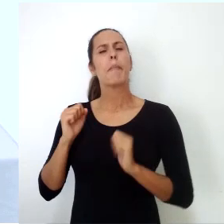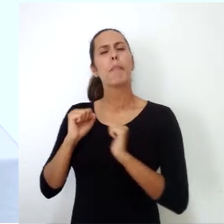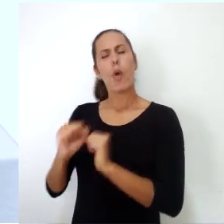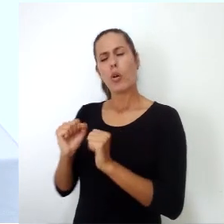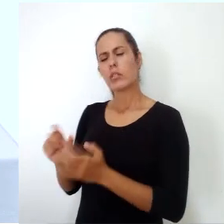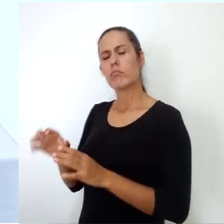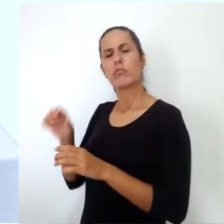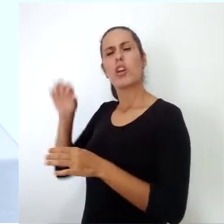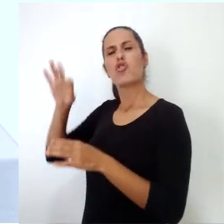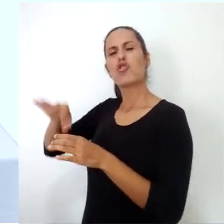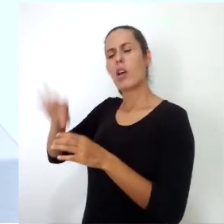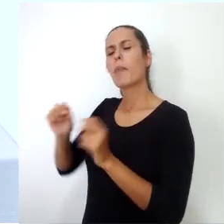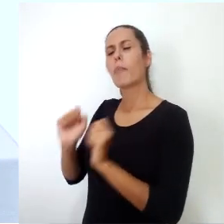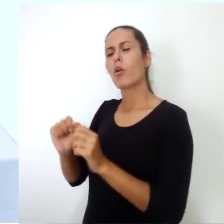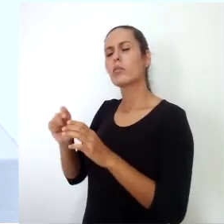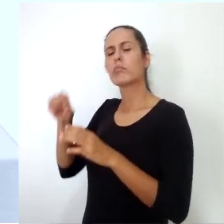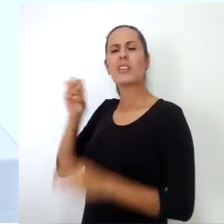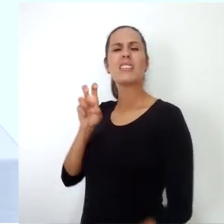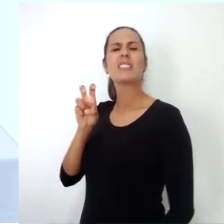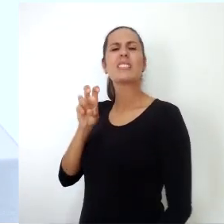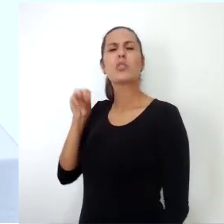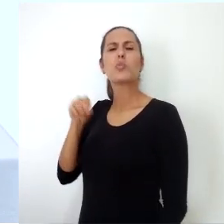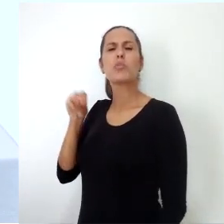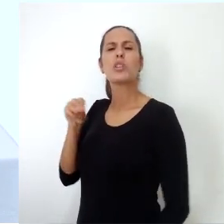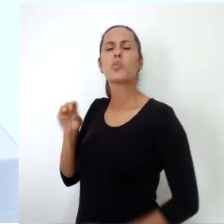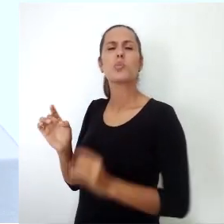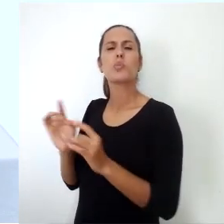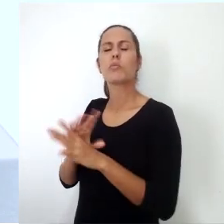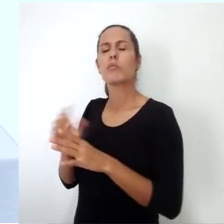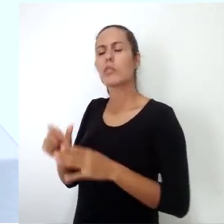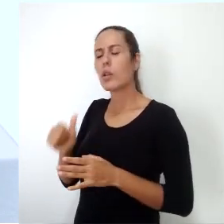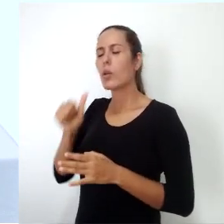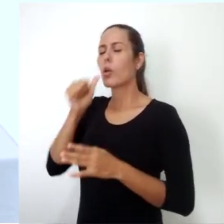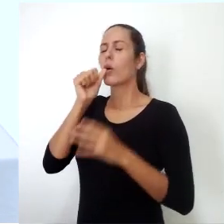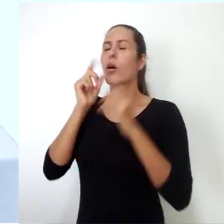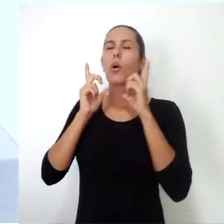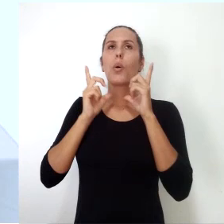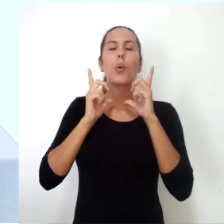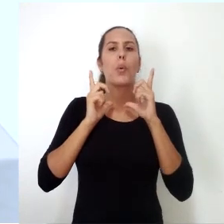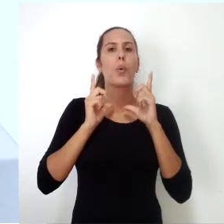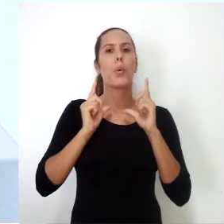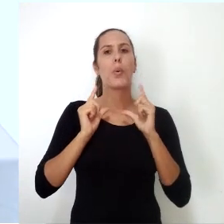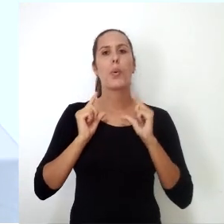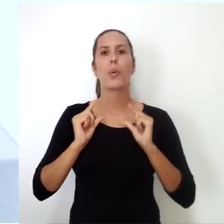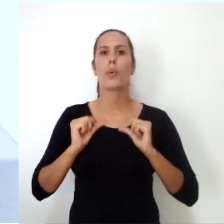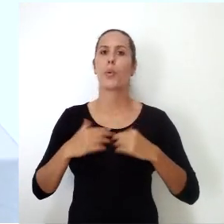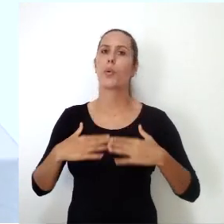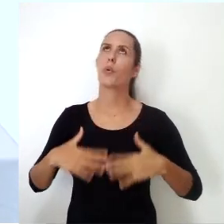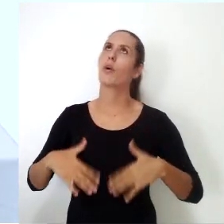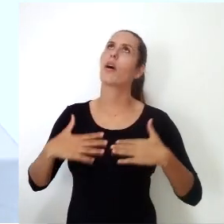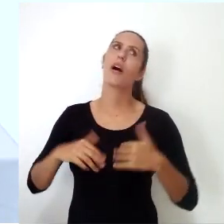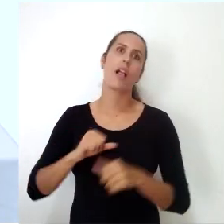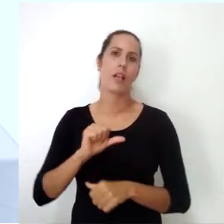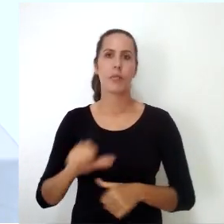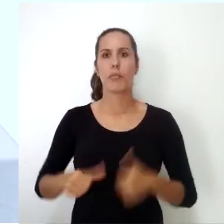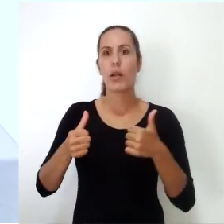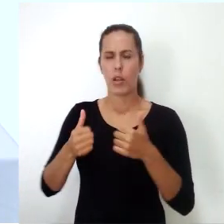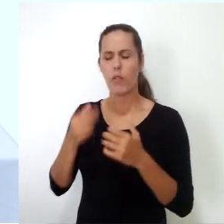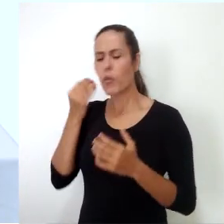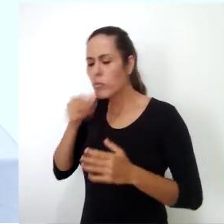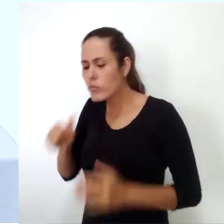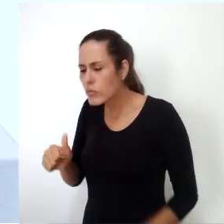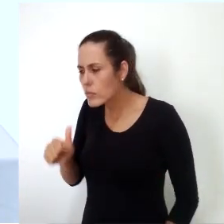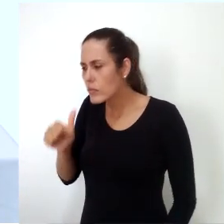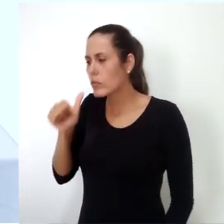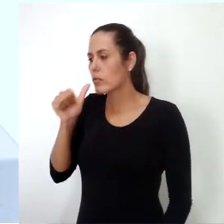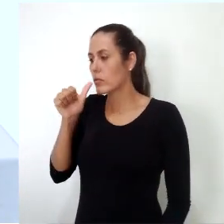várias gases e você fica empachado. Pode fazer um chá desse. Não dou 5 minutos. Em 5 minutinhos,